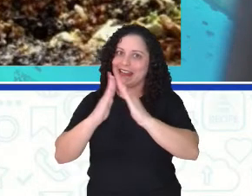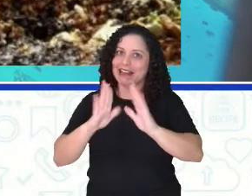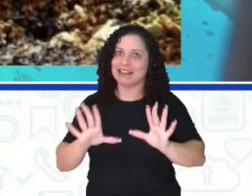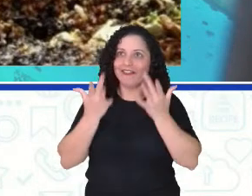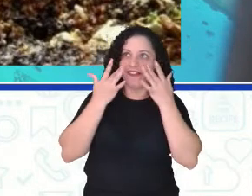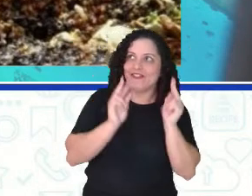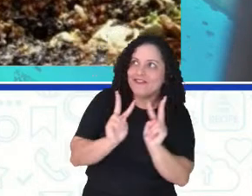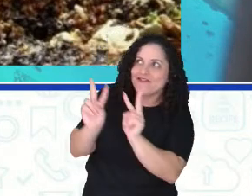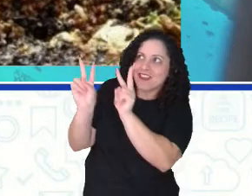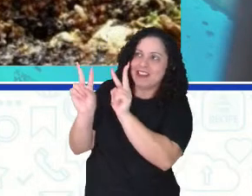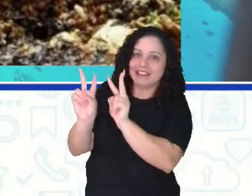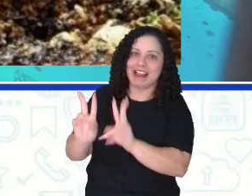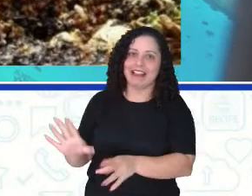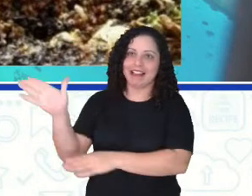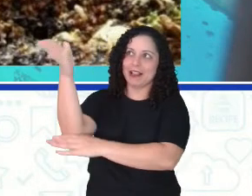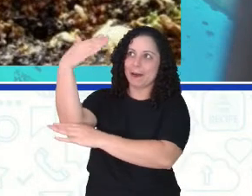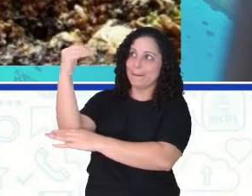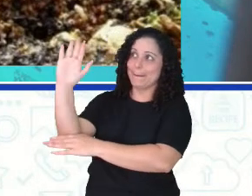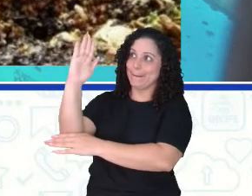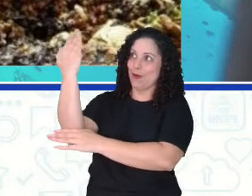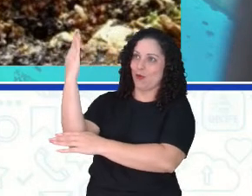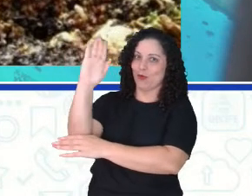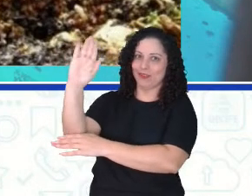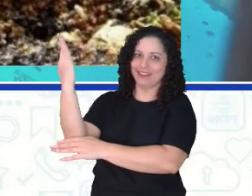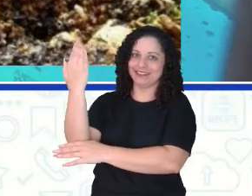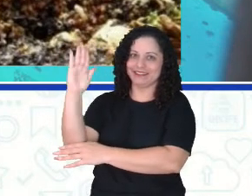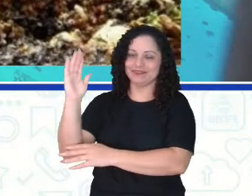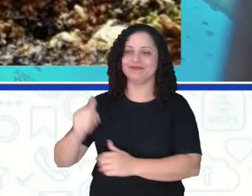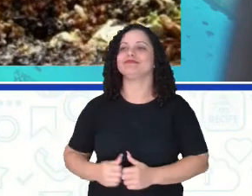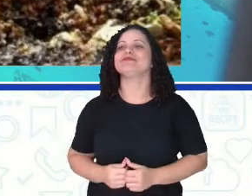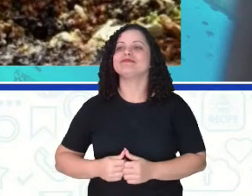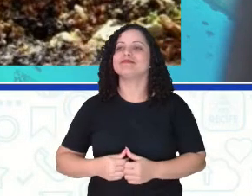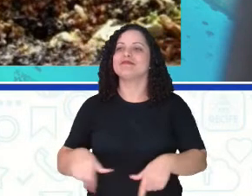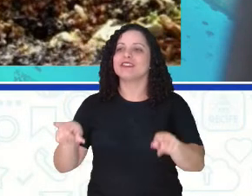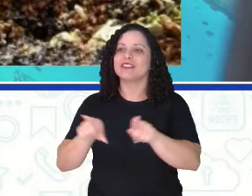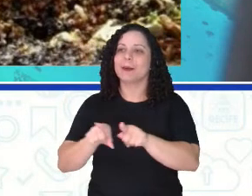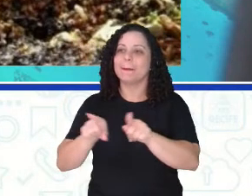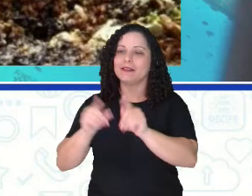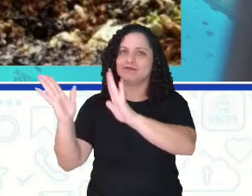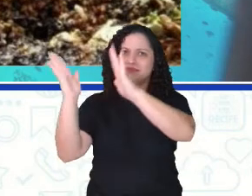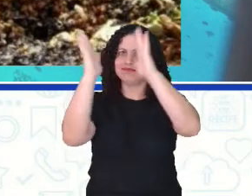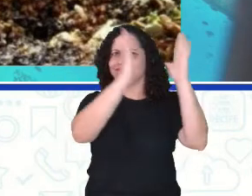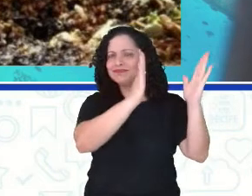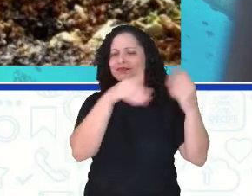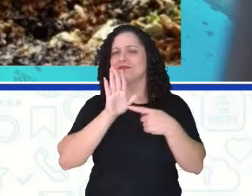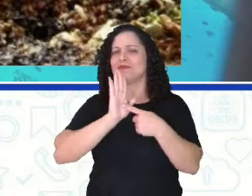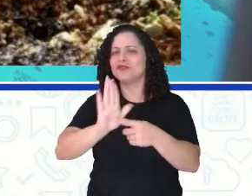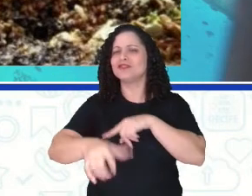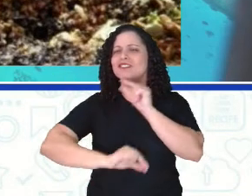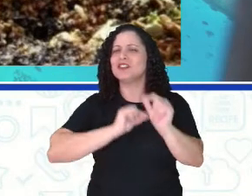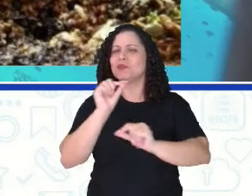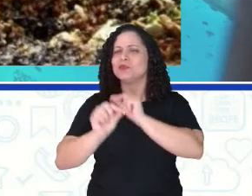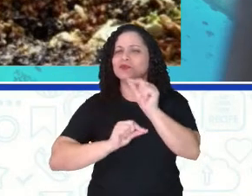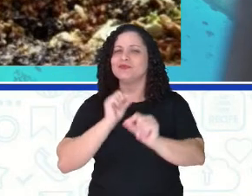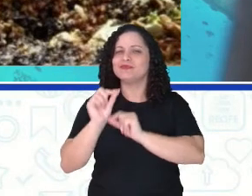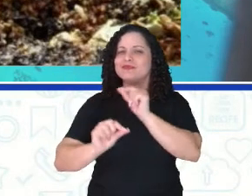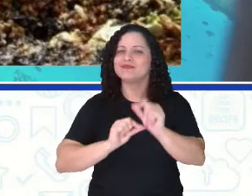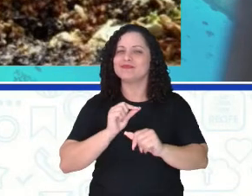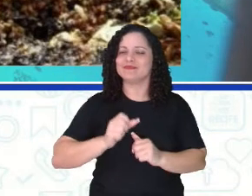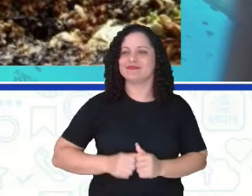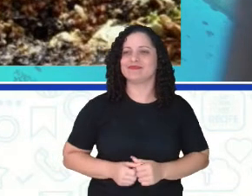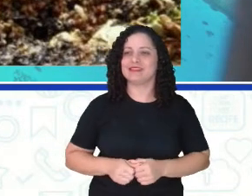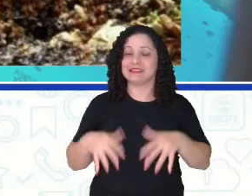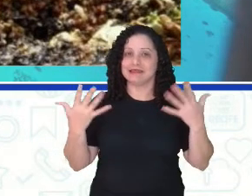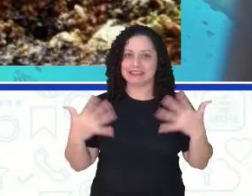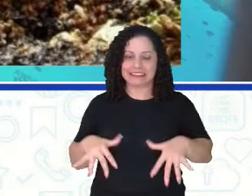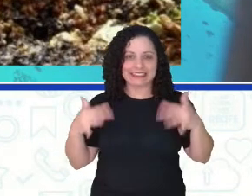pendurado assim na porta da sua casa. E a direita mostra, né, uma imagem mais